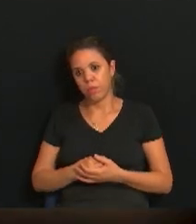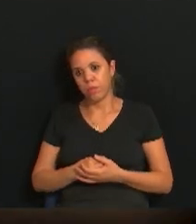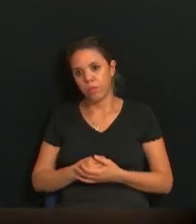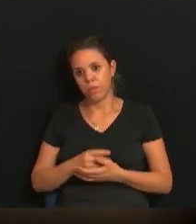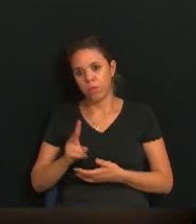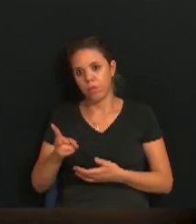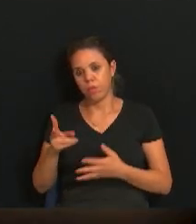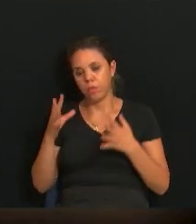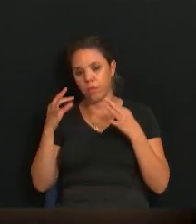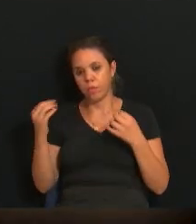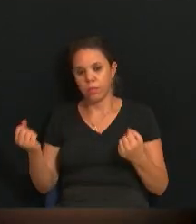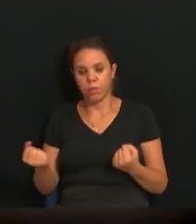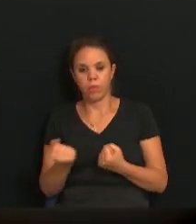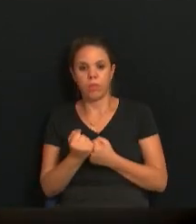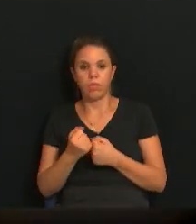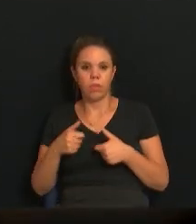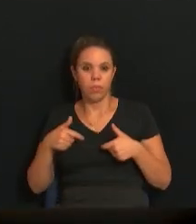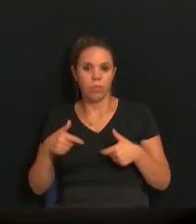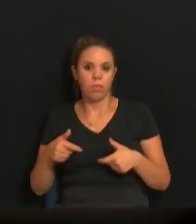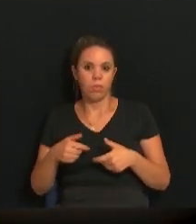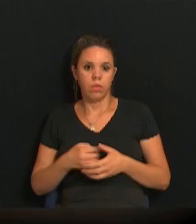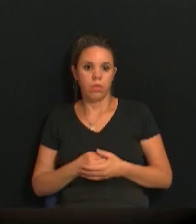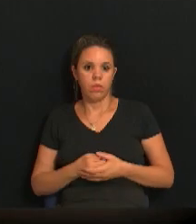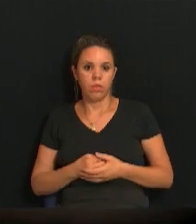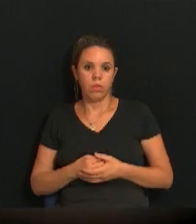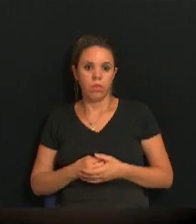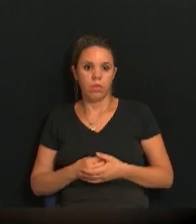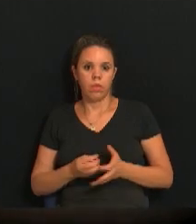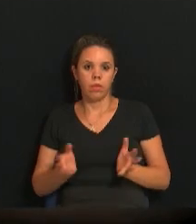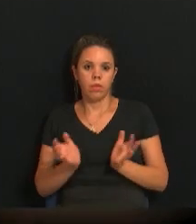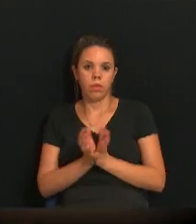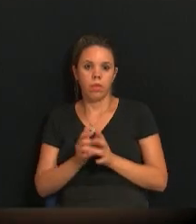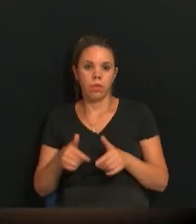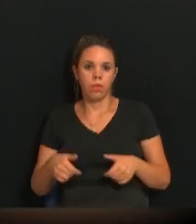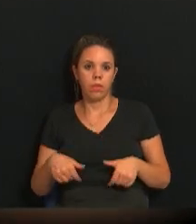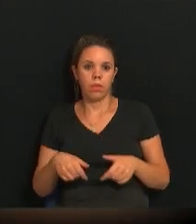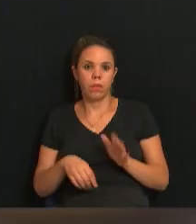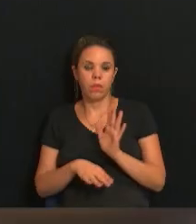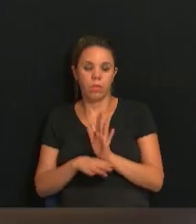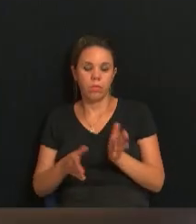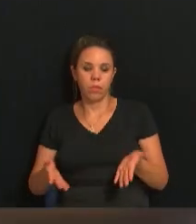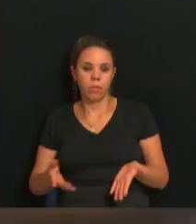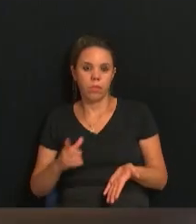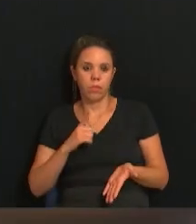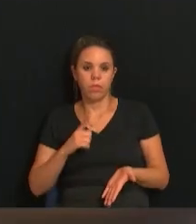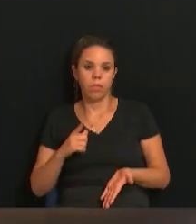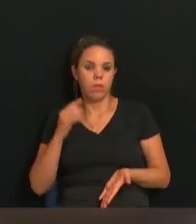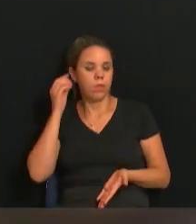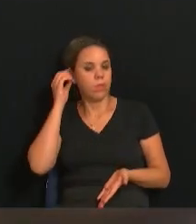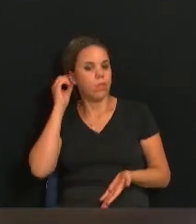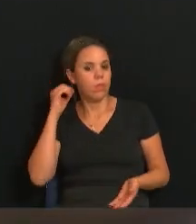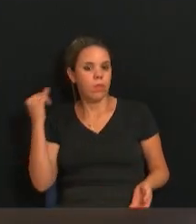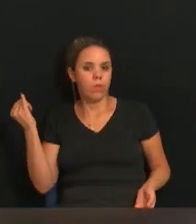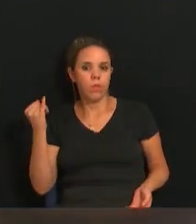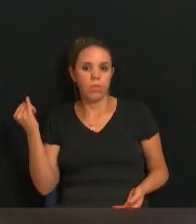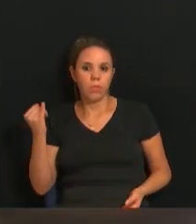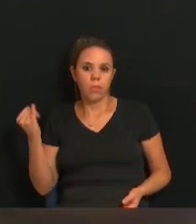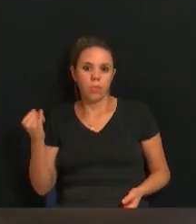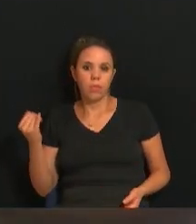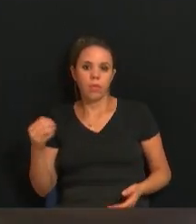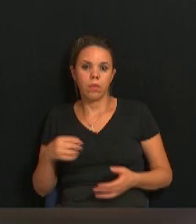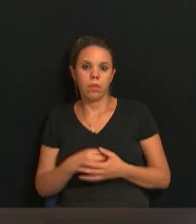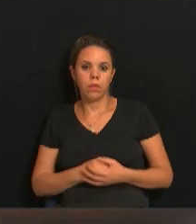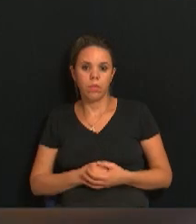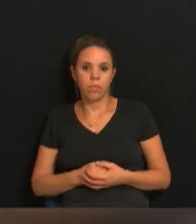estão atuando bastante nesta comissão, uma comissão que tem uma relevância muito